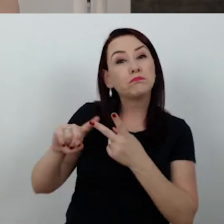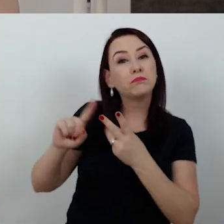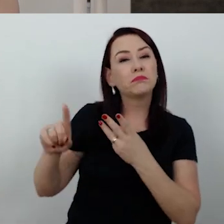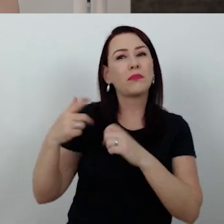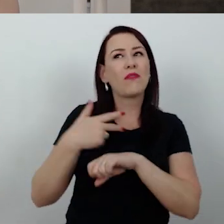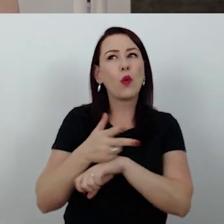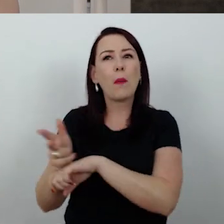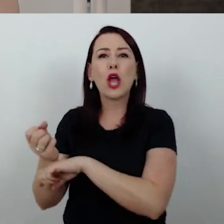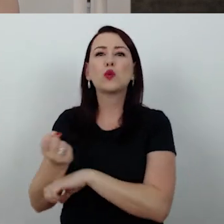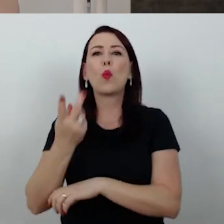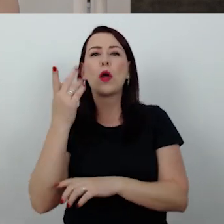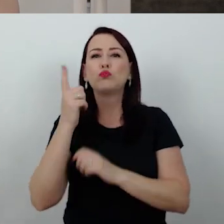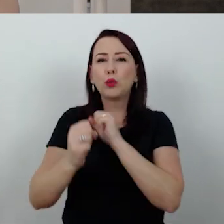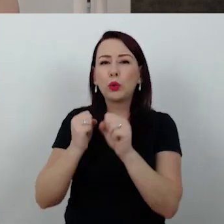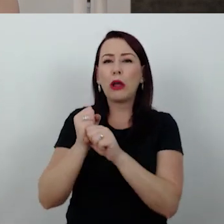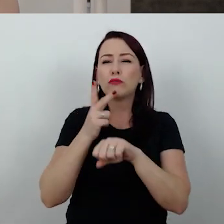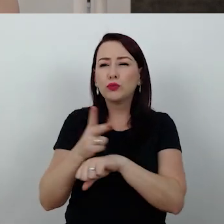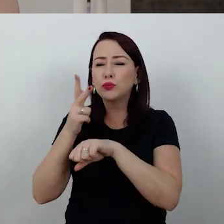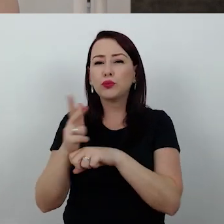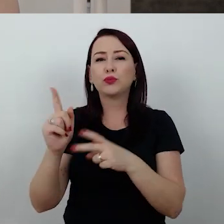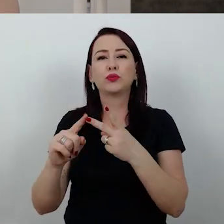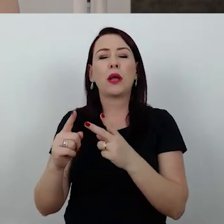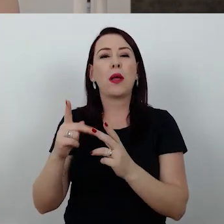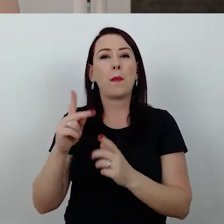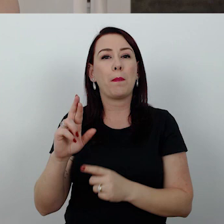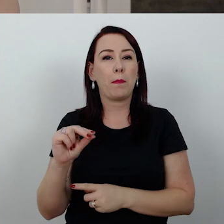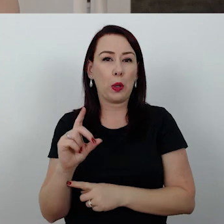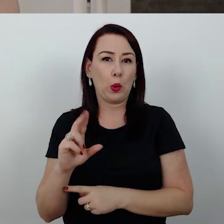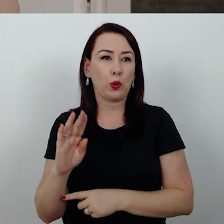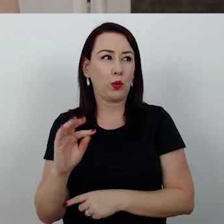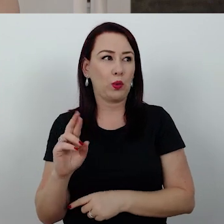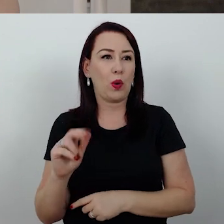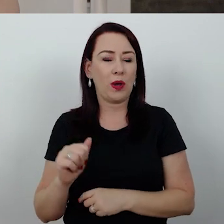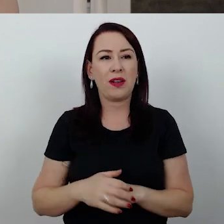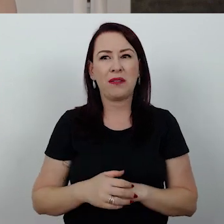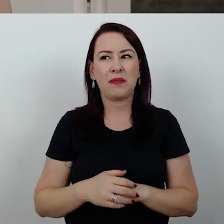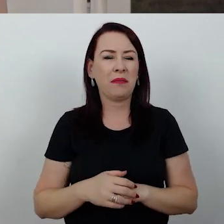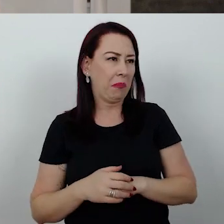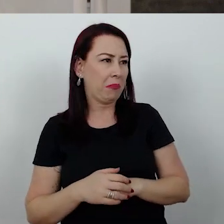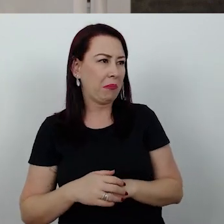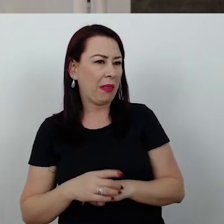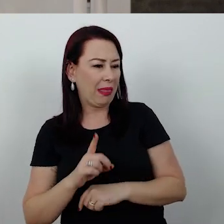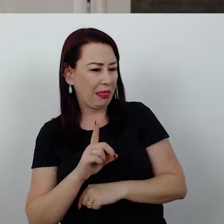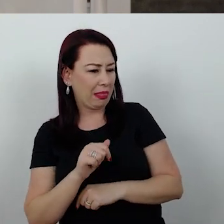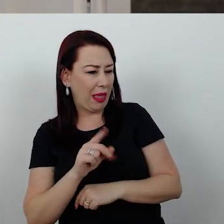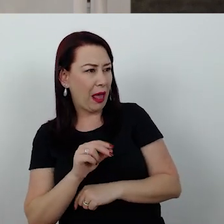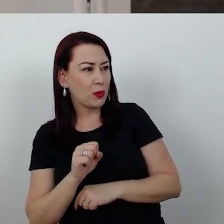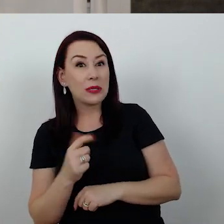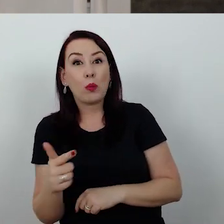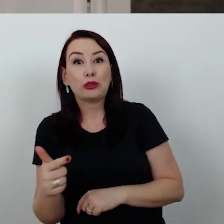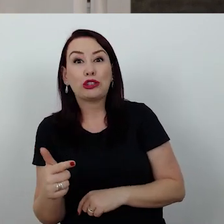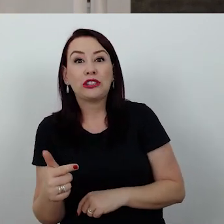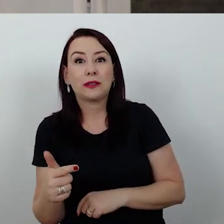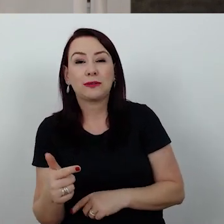quantas filmagens tem por ano, quantas produtoras tem na cidade, tá? Aí falaram assim, que dados? Não existiam dados.